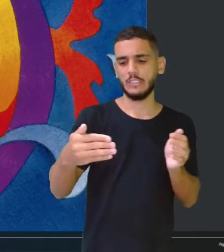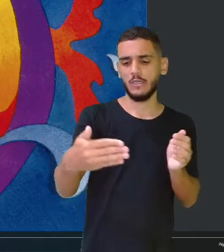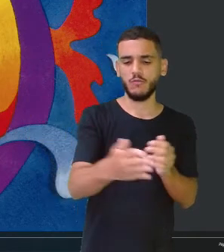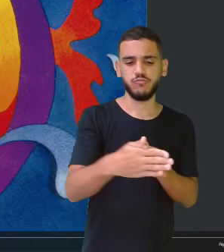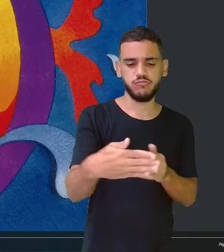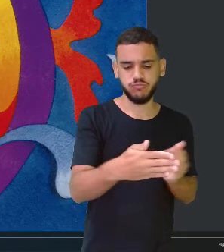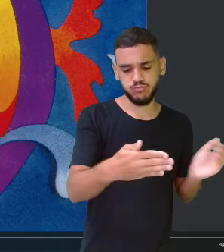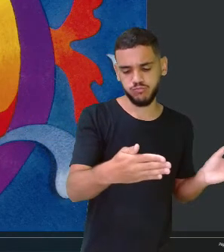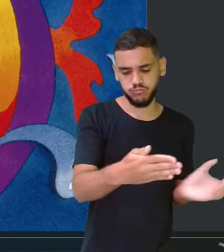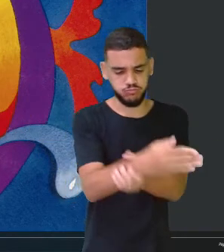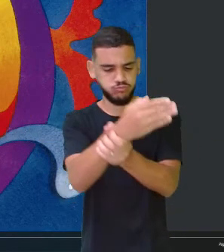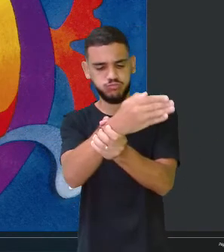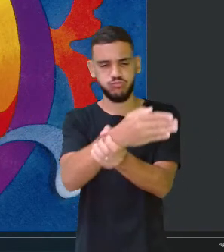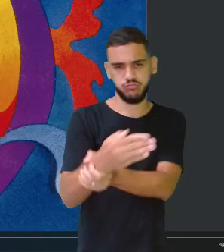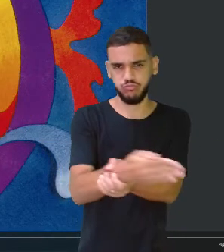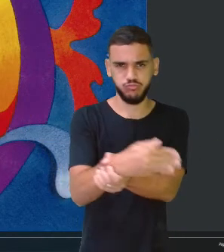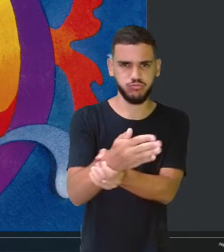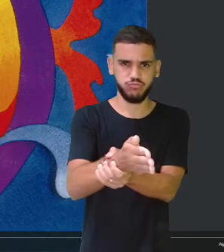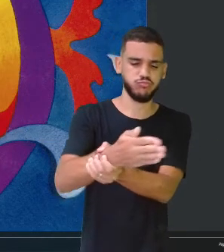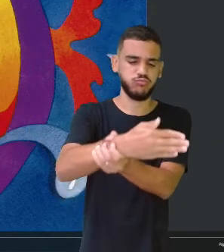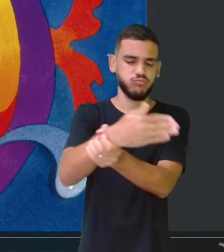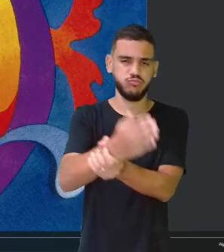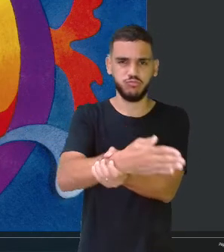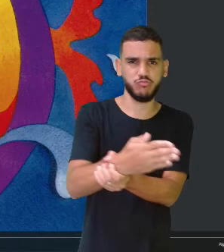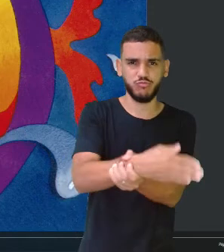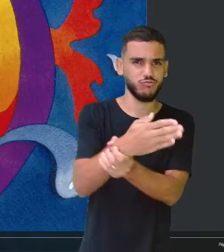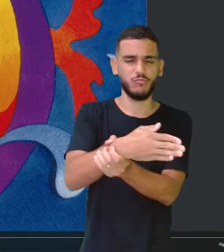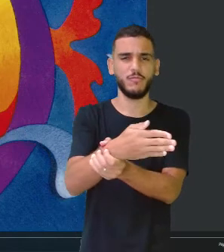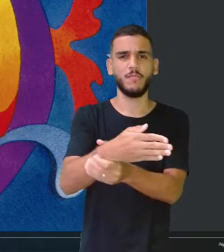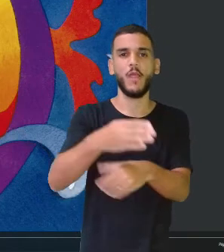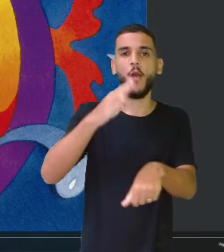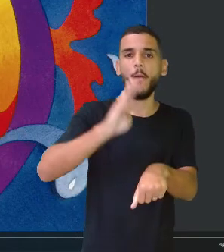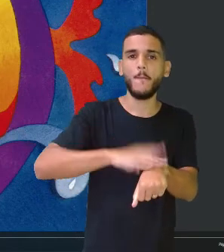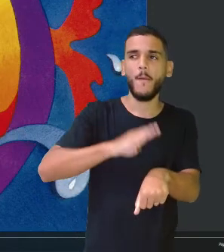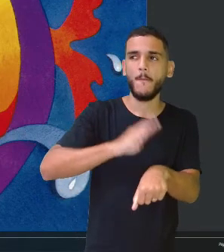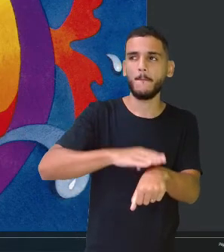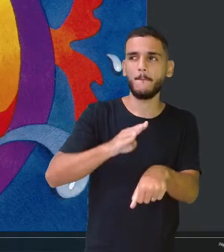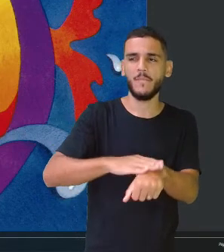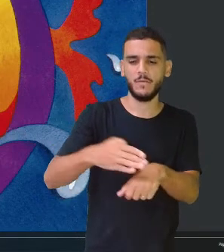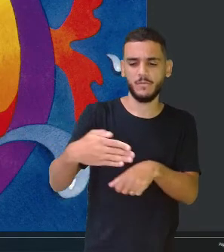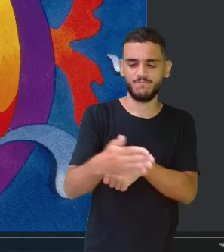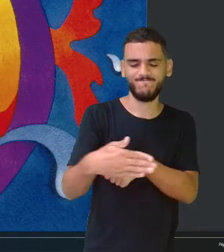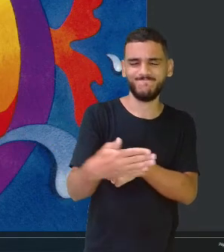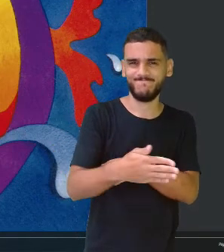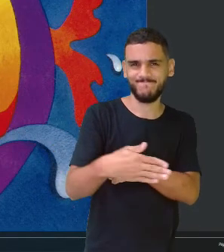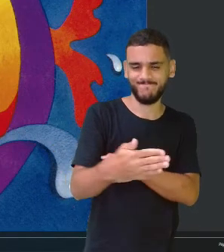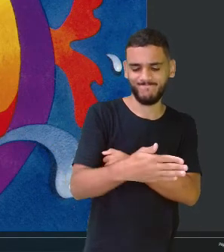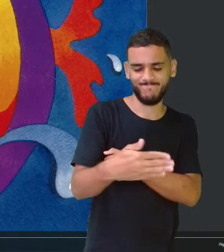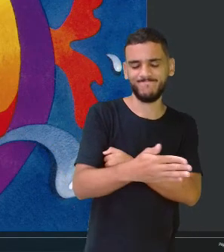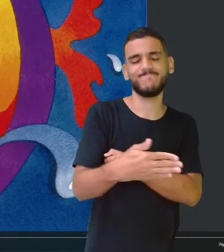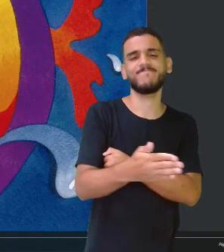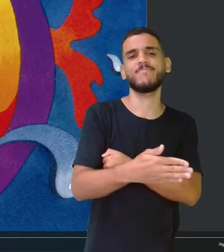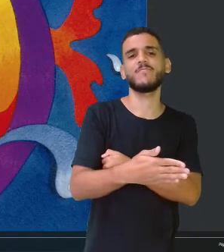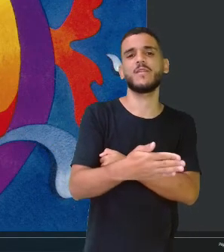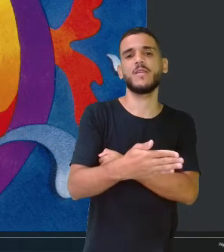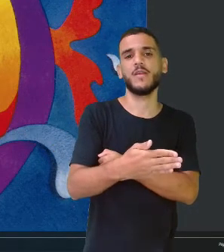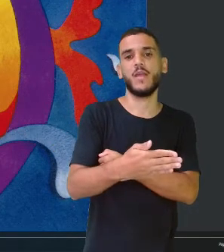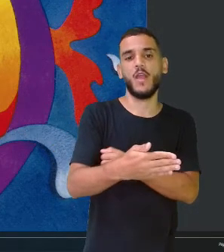peixe. Grudou e pronto. Na mesma hora, o peixe virou um